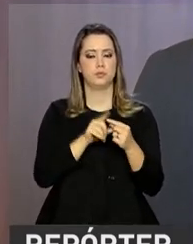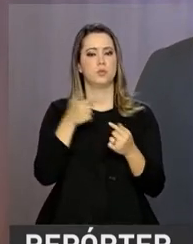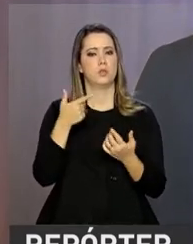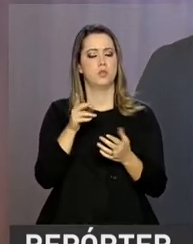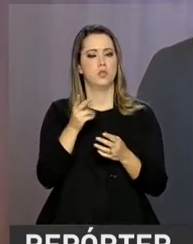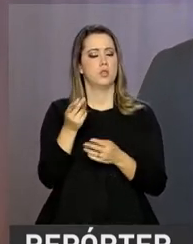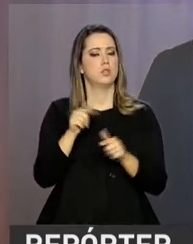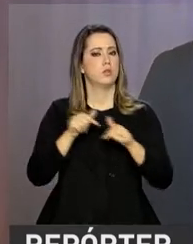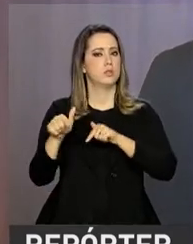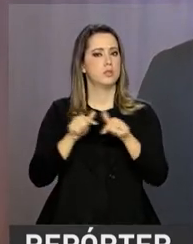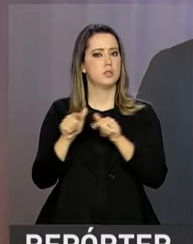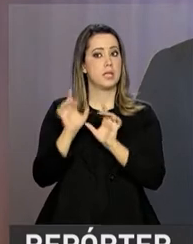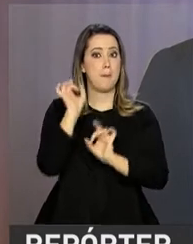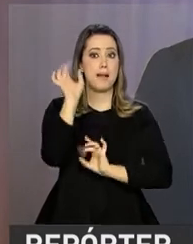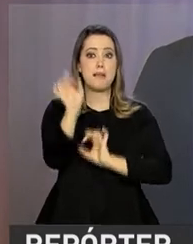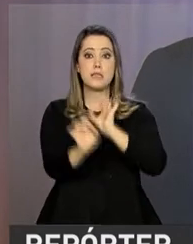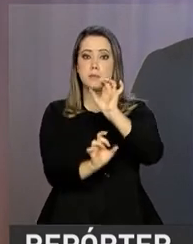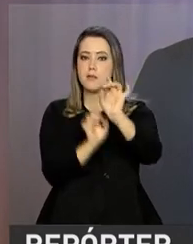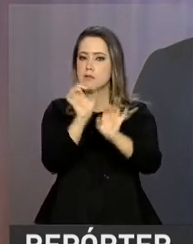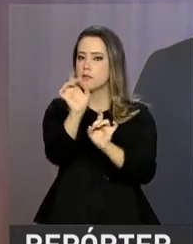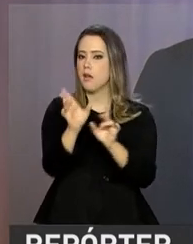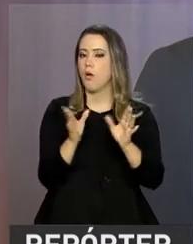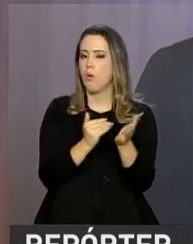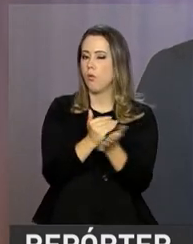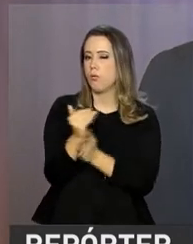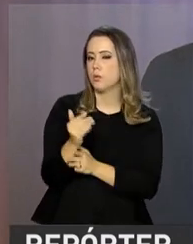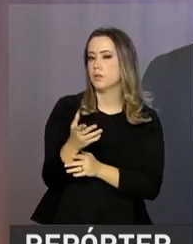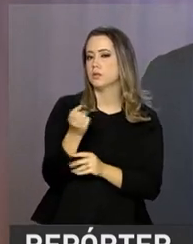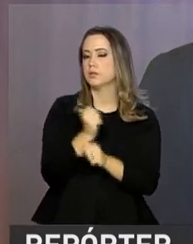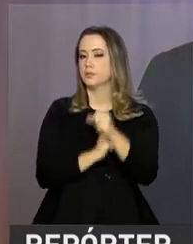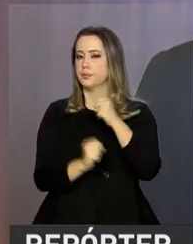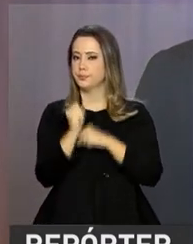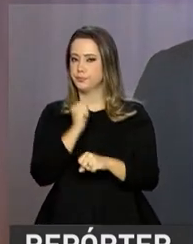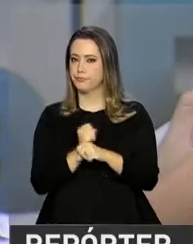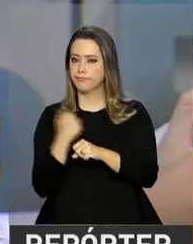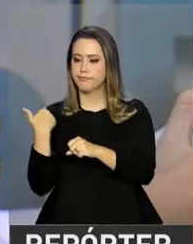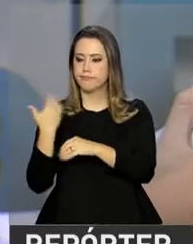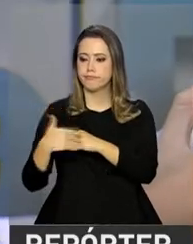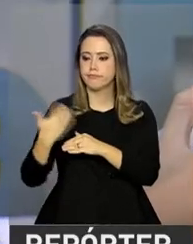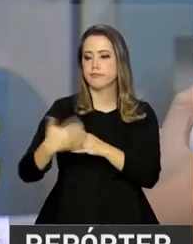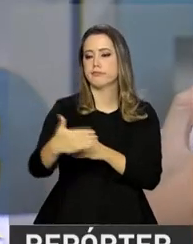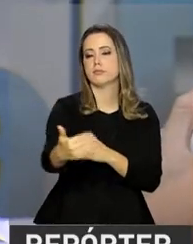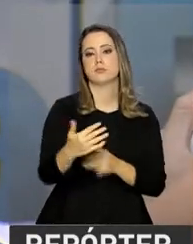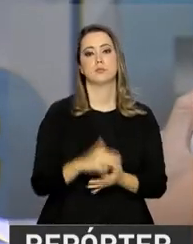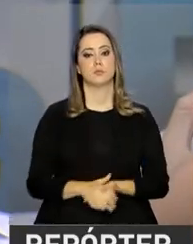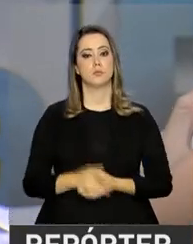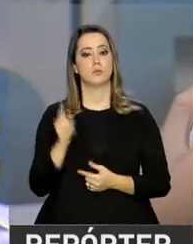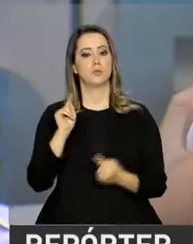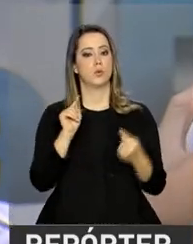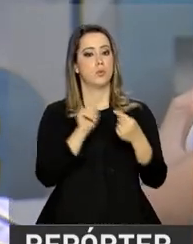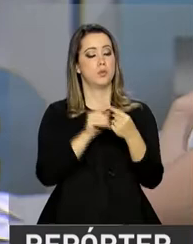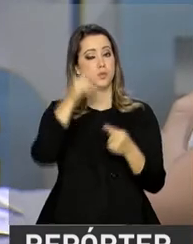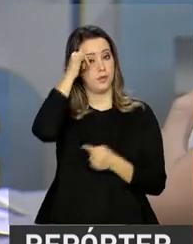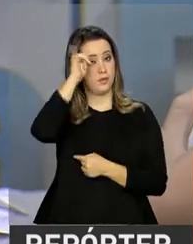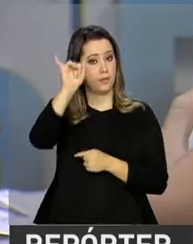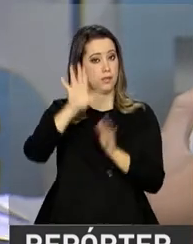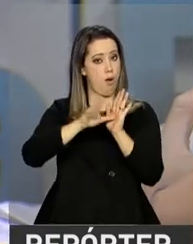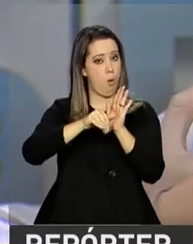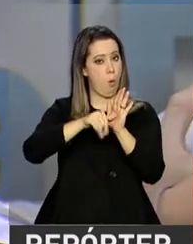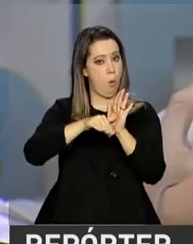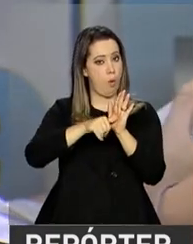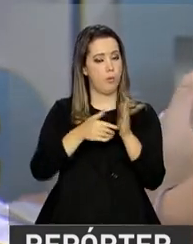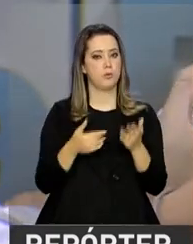operações especiais que tiveram início em anos anteriores o foco para 2018 é o combate à corrupção e à